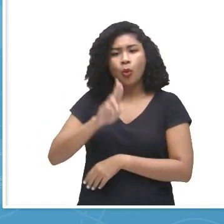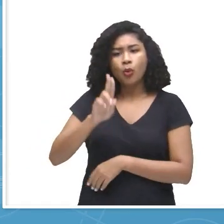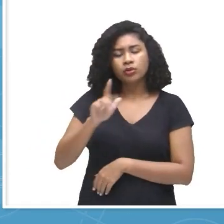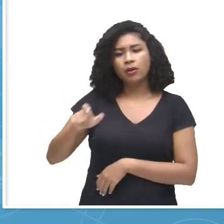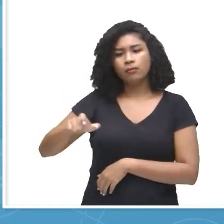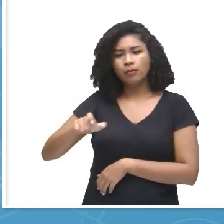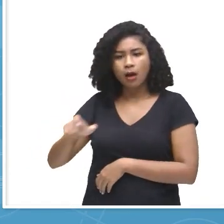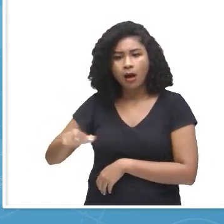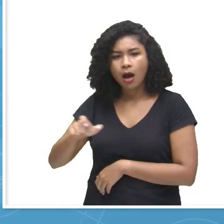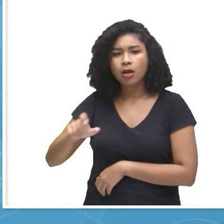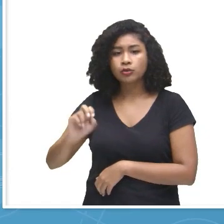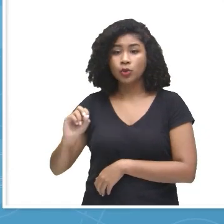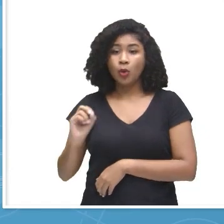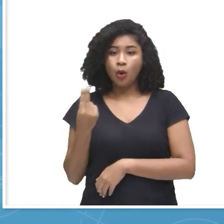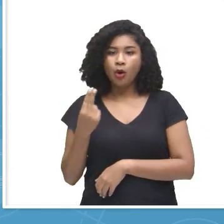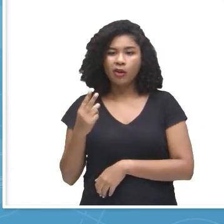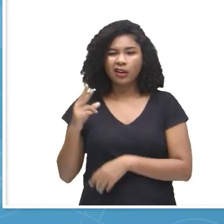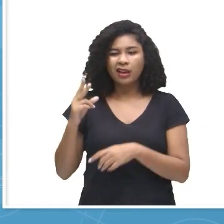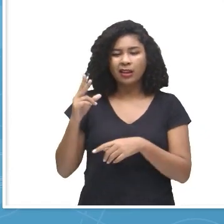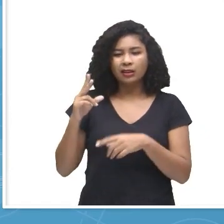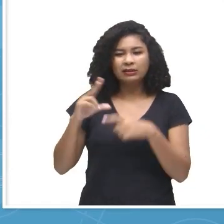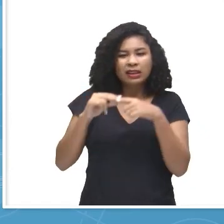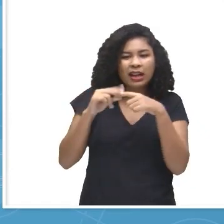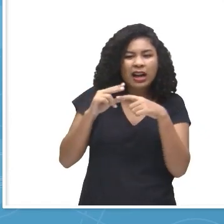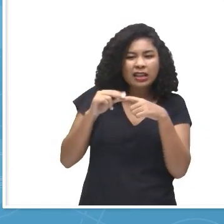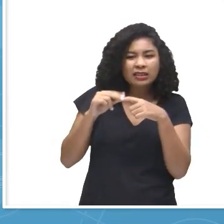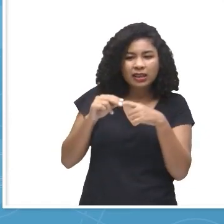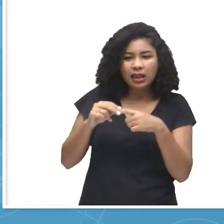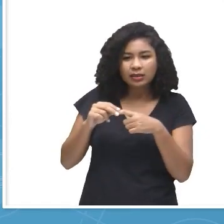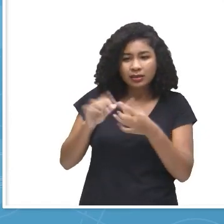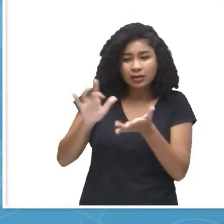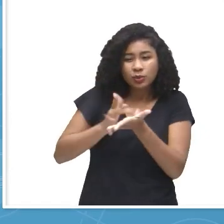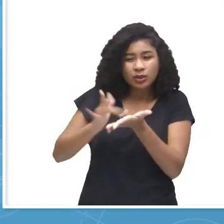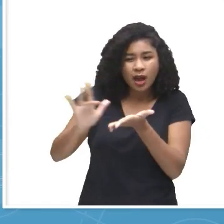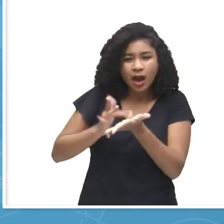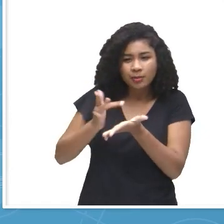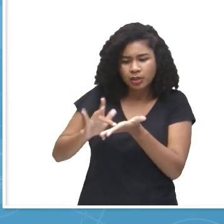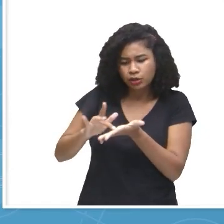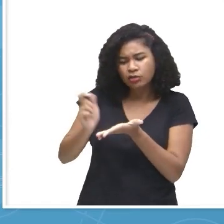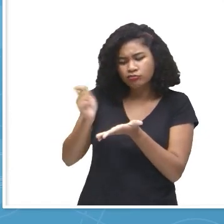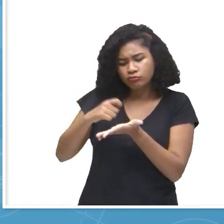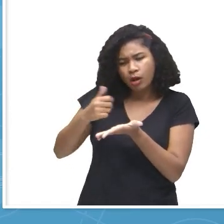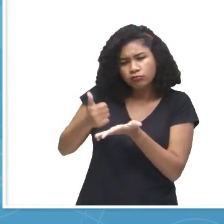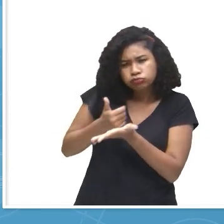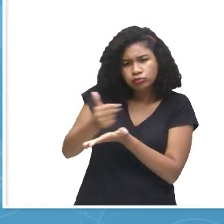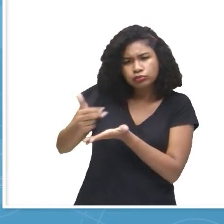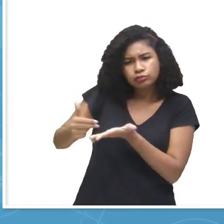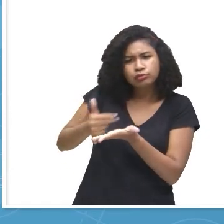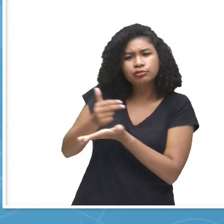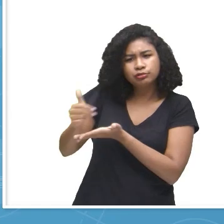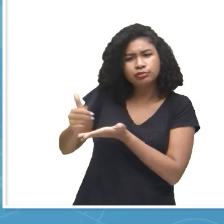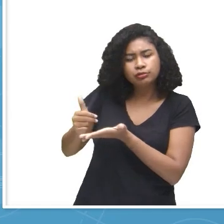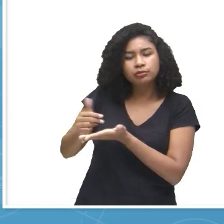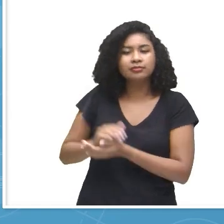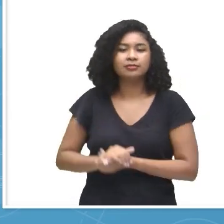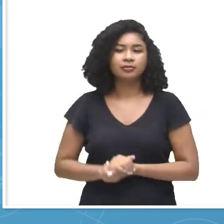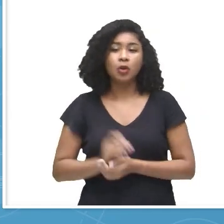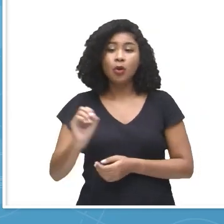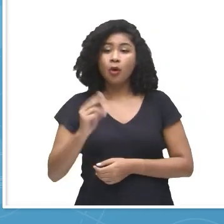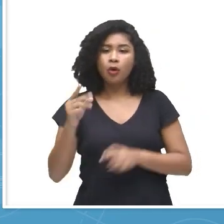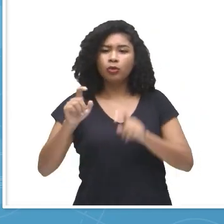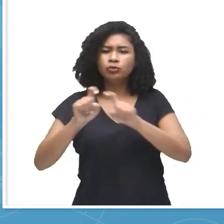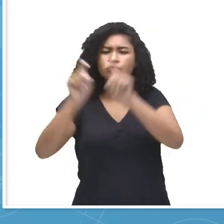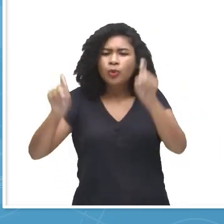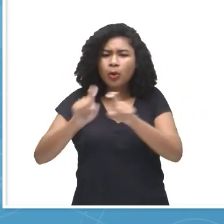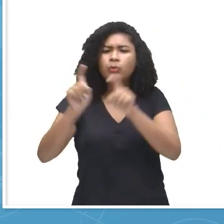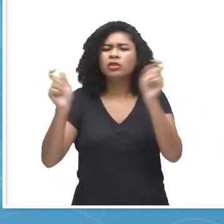aquelas canetinhas, né, num tablet ou então no próprio computador, na própria tela do computador. Hoje, o desenho digital, ele